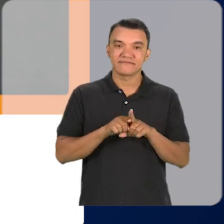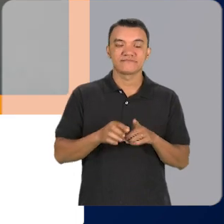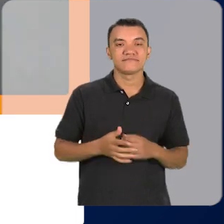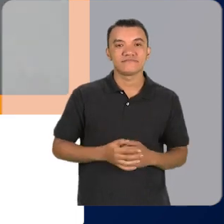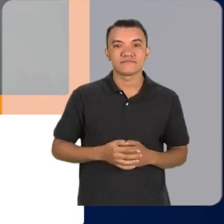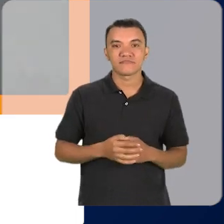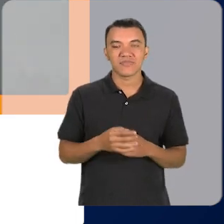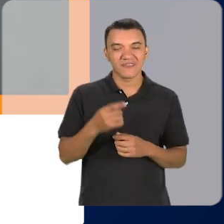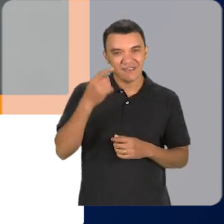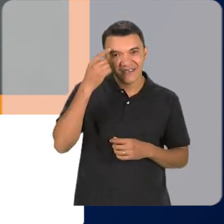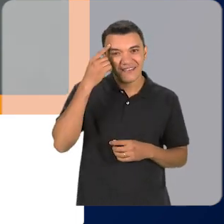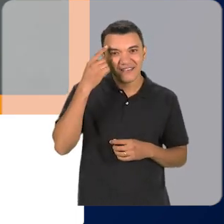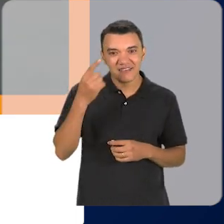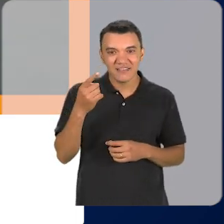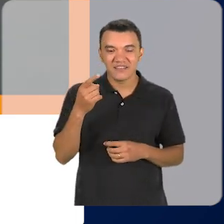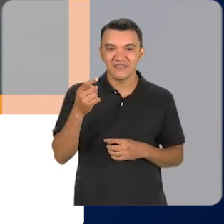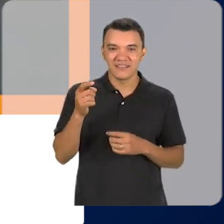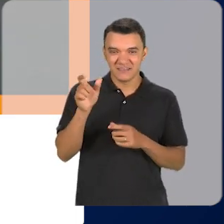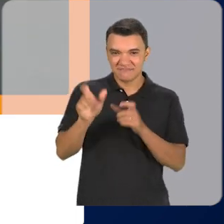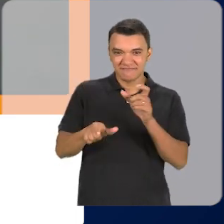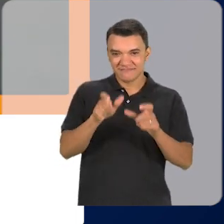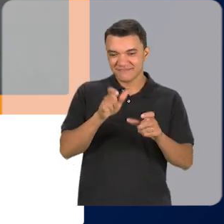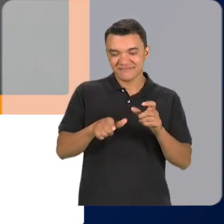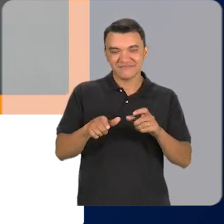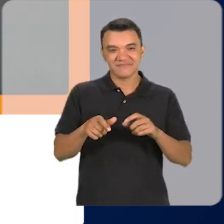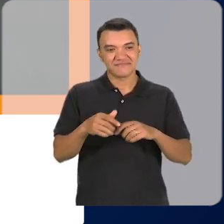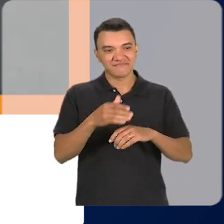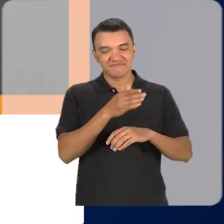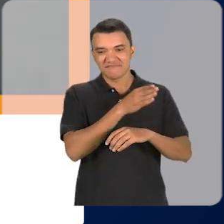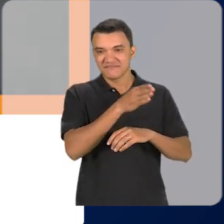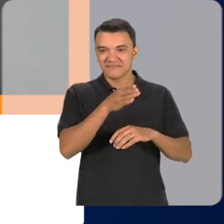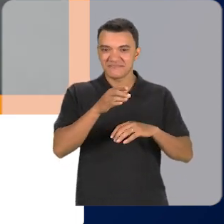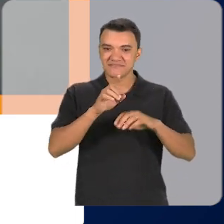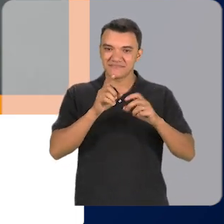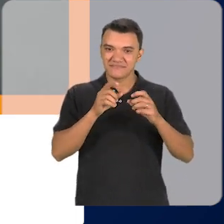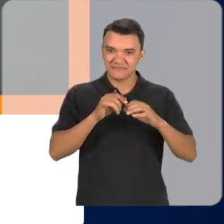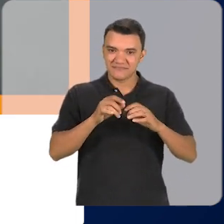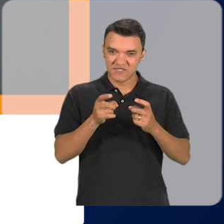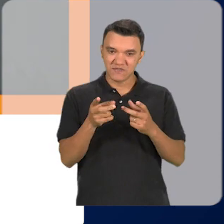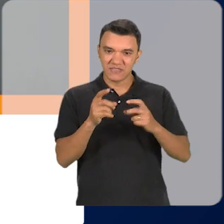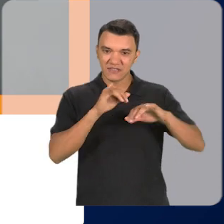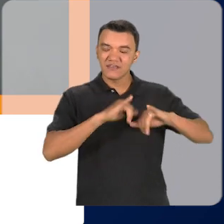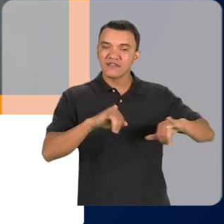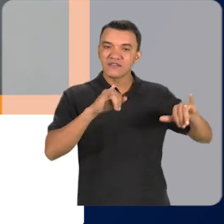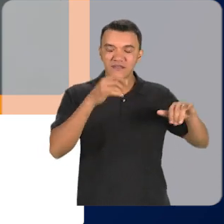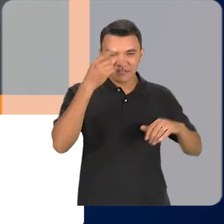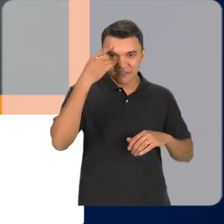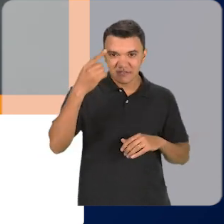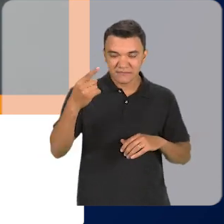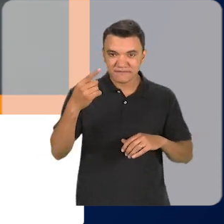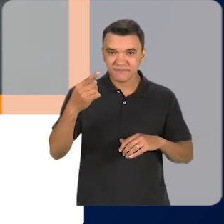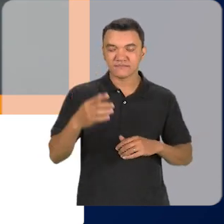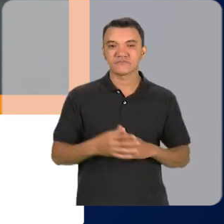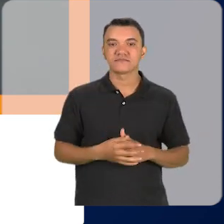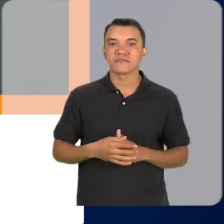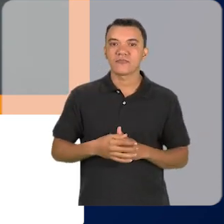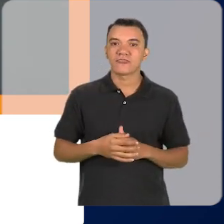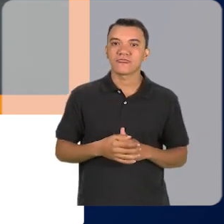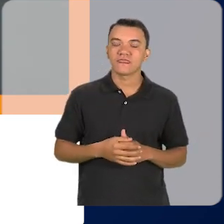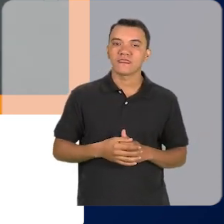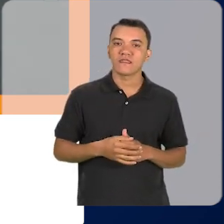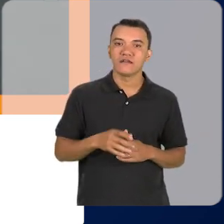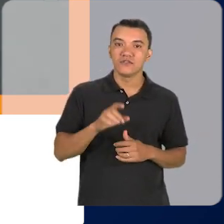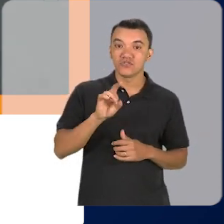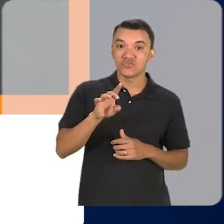todos esses vendedores, esses ambulantes, né, nós pensamos, isso não